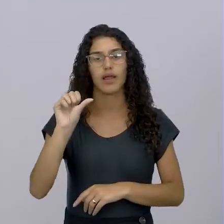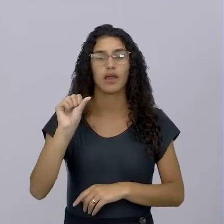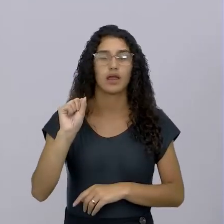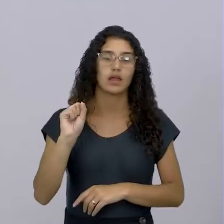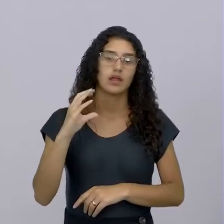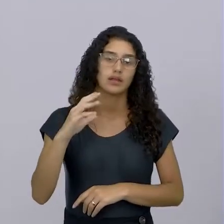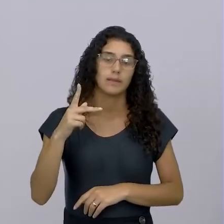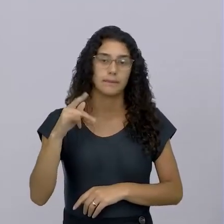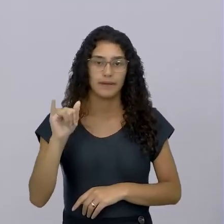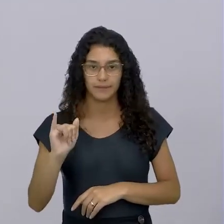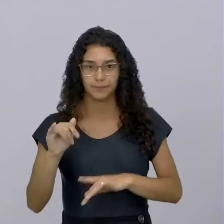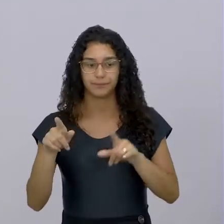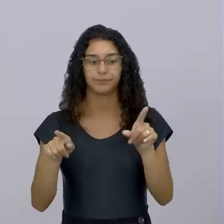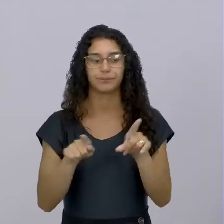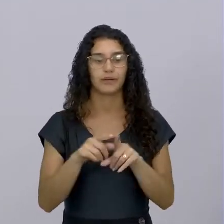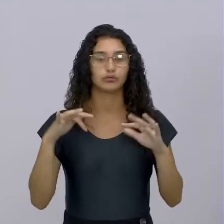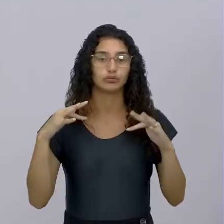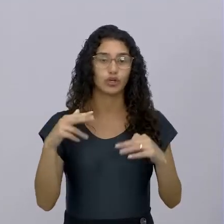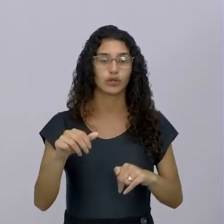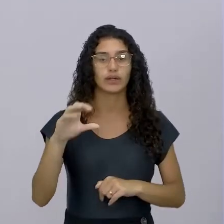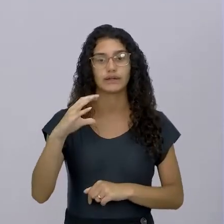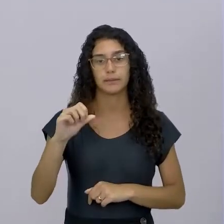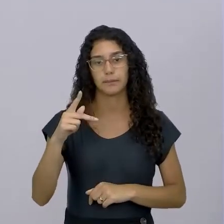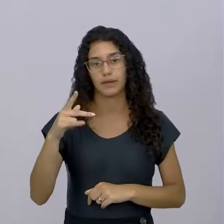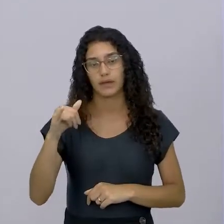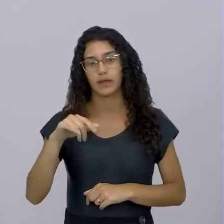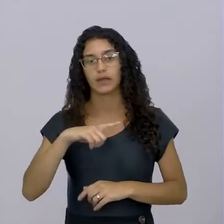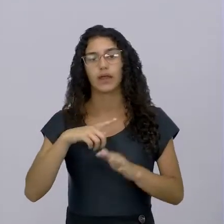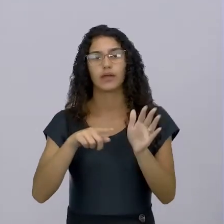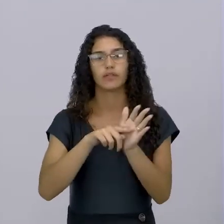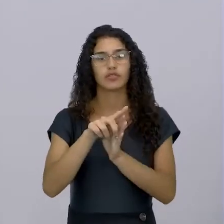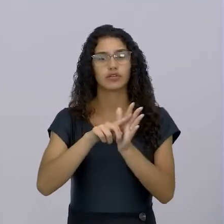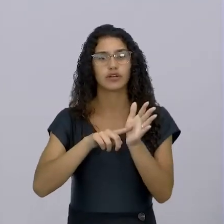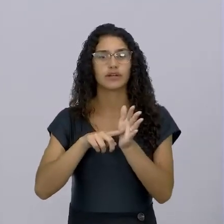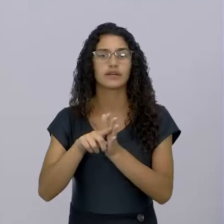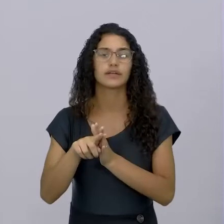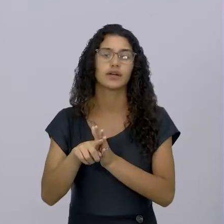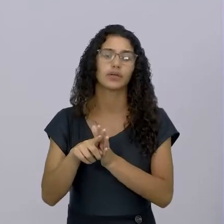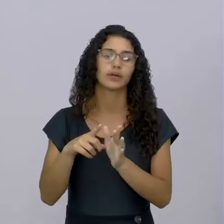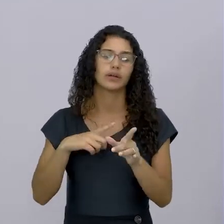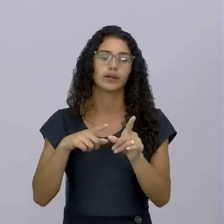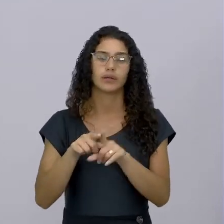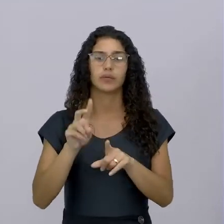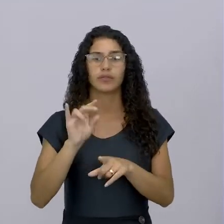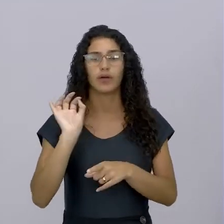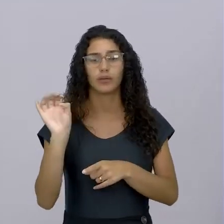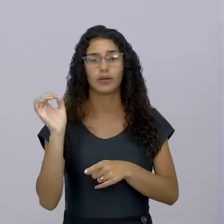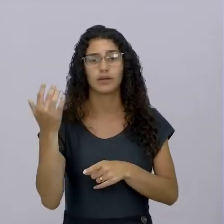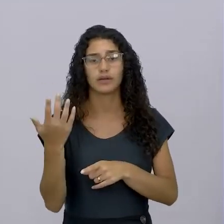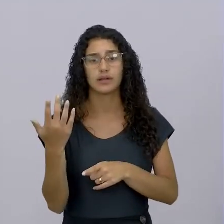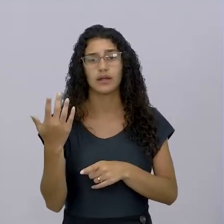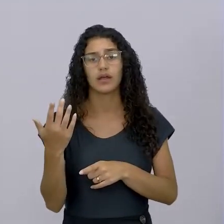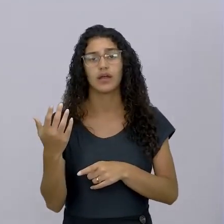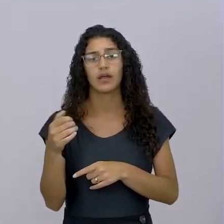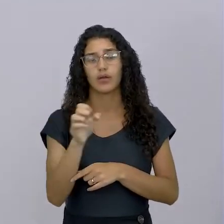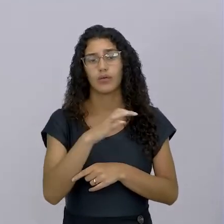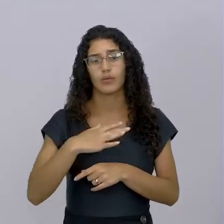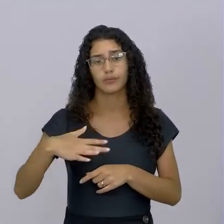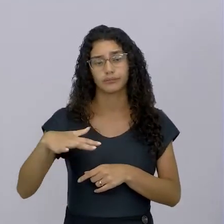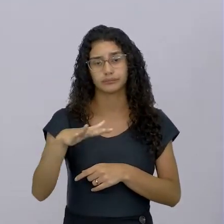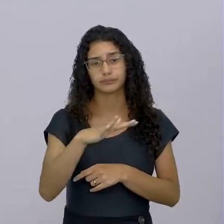CPIs. Então, todas as CPIs, ou seja, essas investigações que vão acontecer no